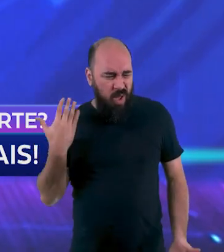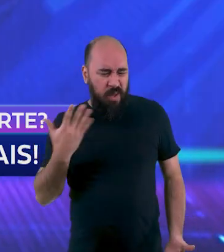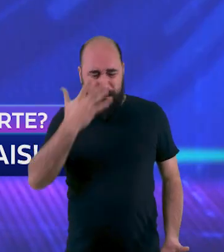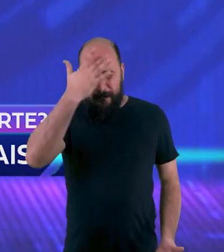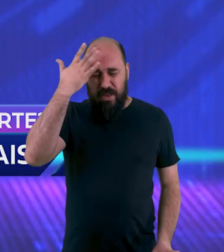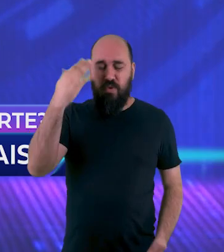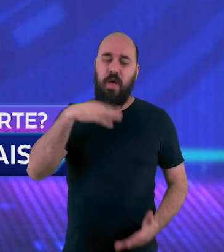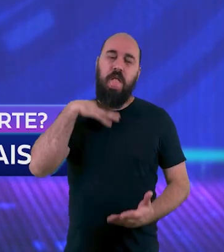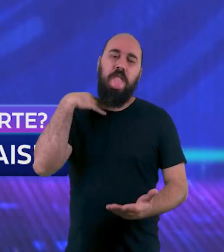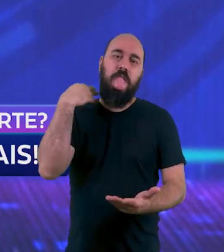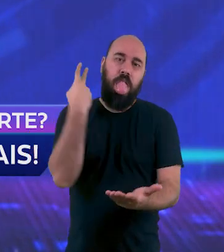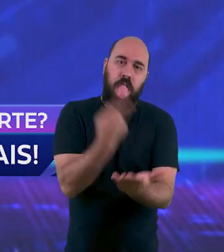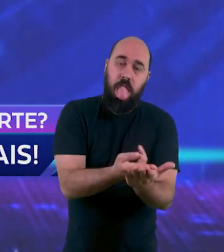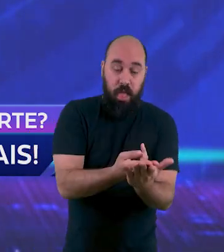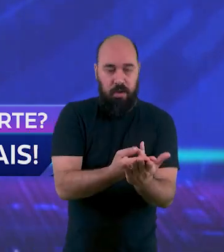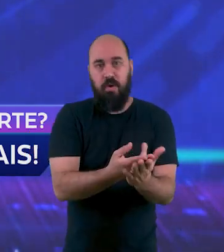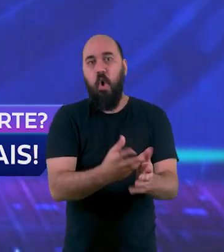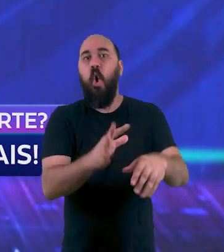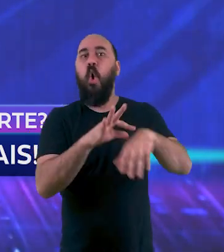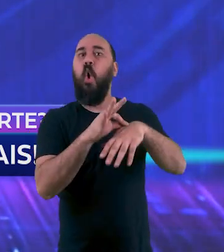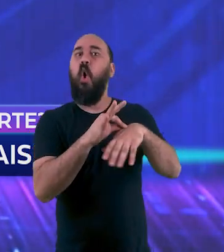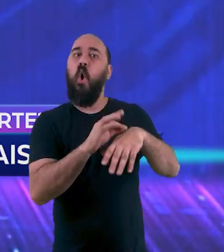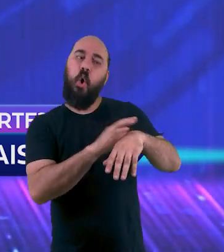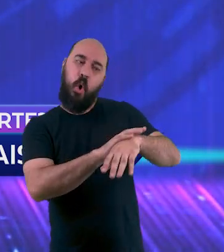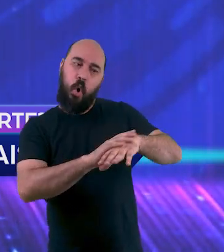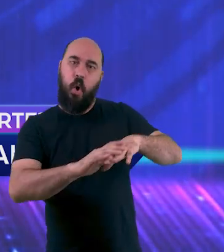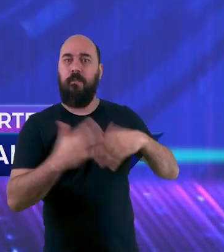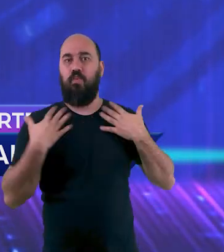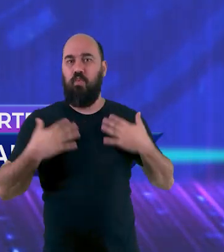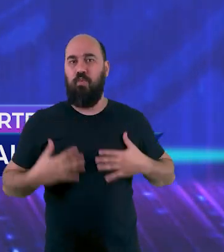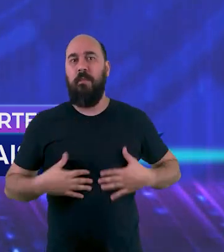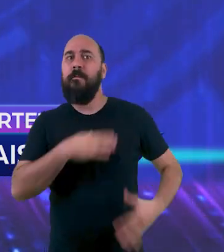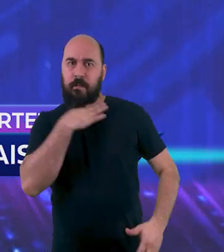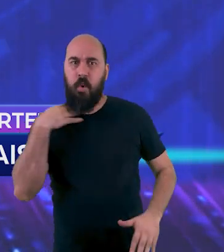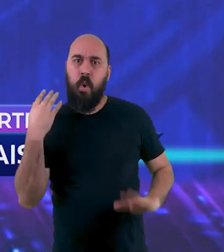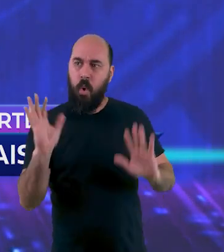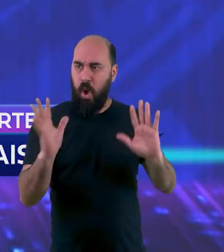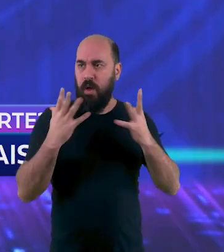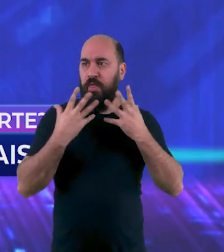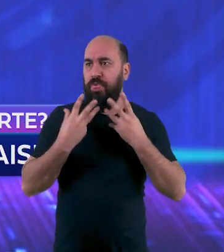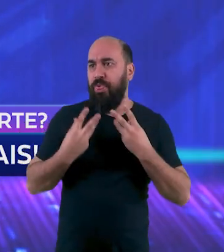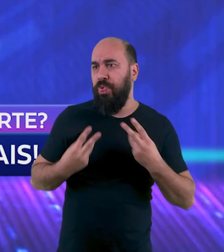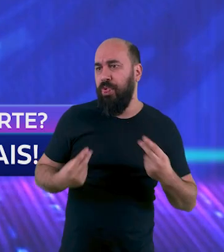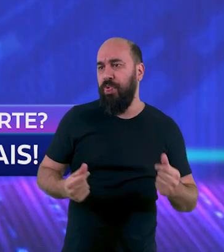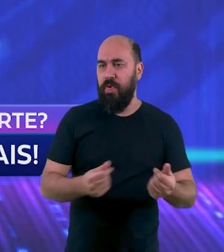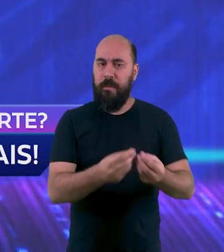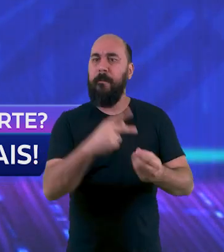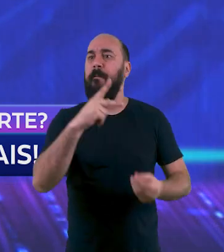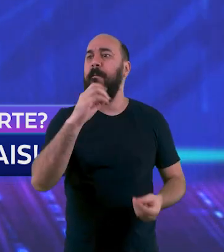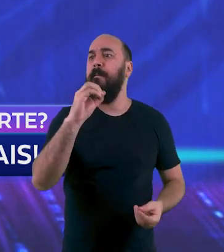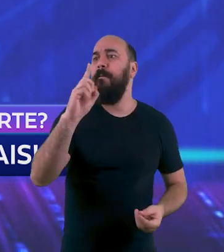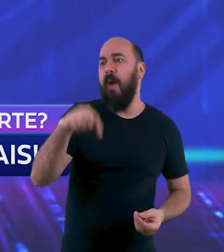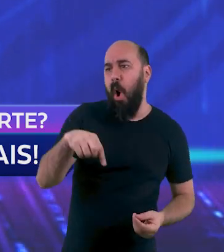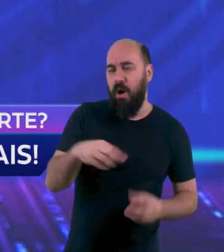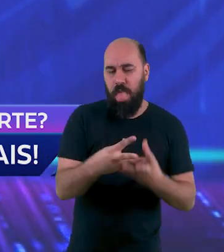Há pessoas que acreditam que sim, olha, o corpo humano morre, o pó volta ao pó da terra,